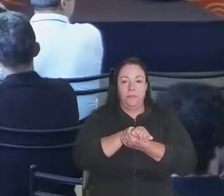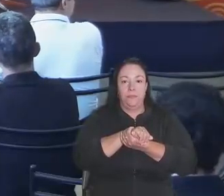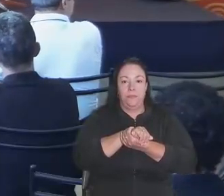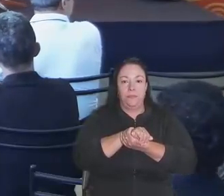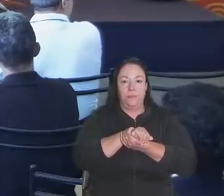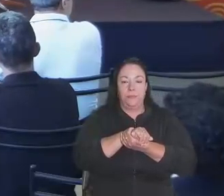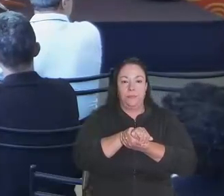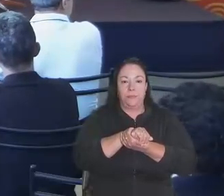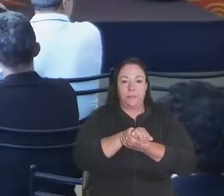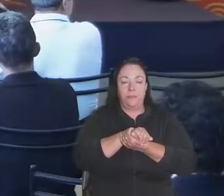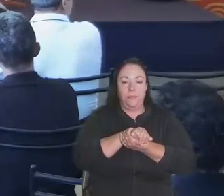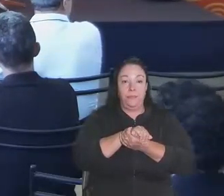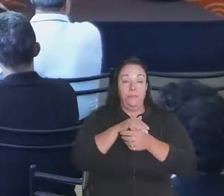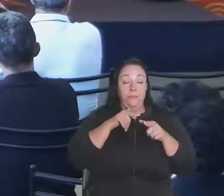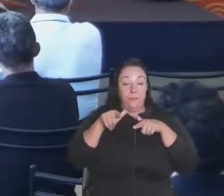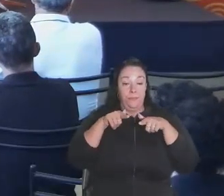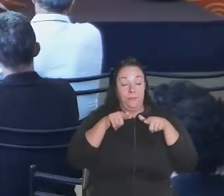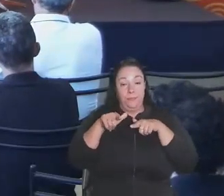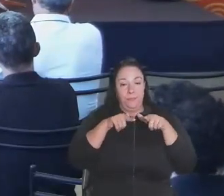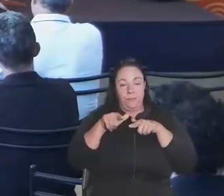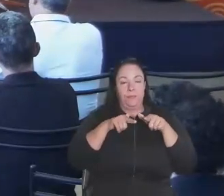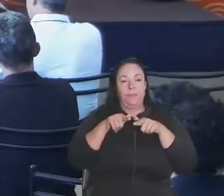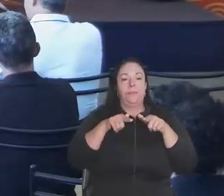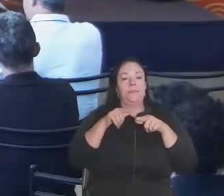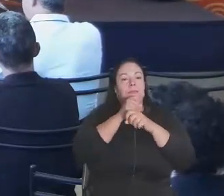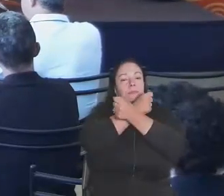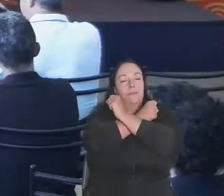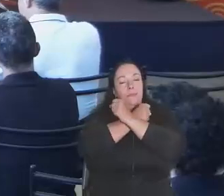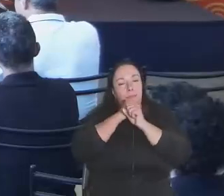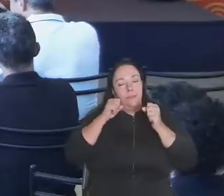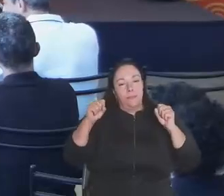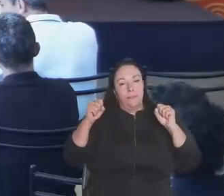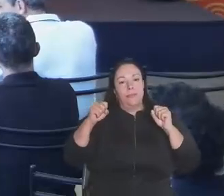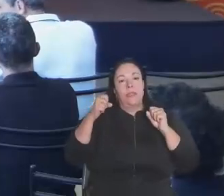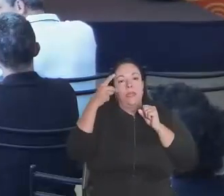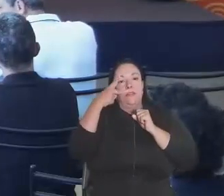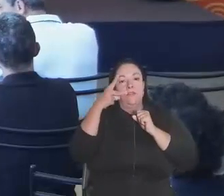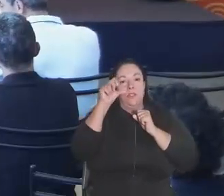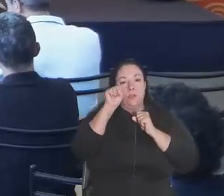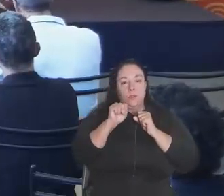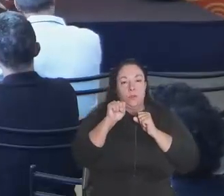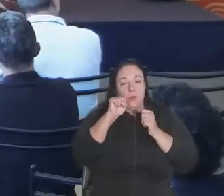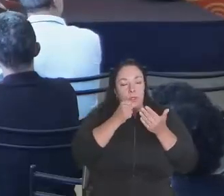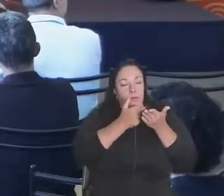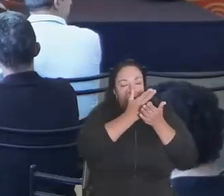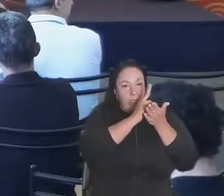foi um trabalho muito extenso, né? Foram 28 ilustrações.